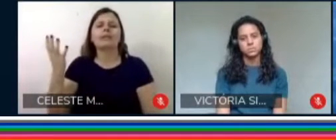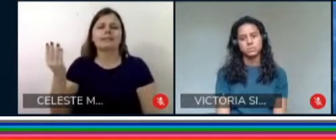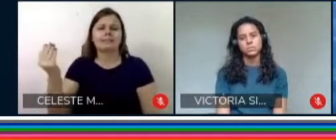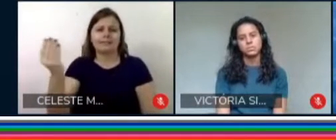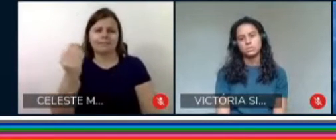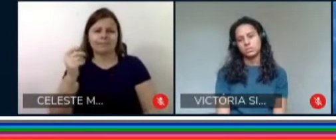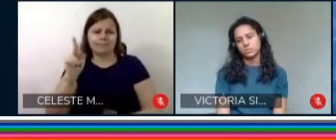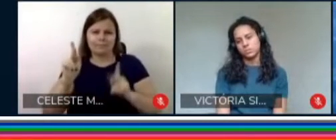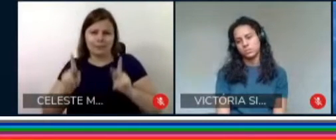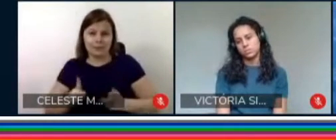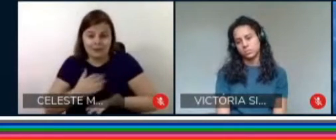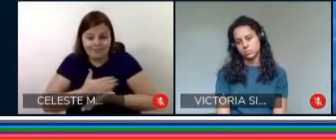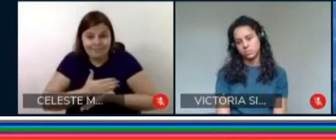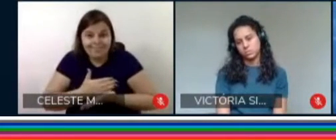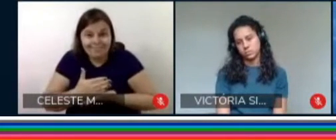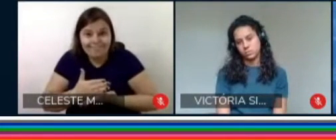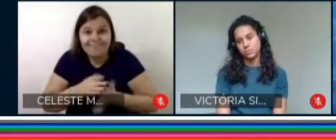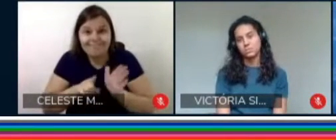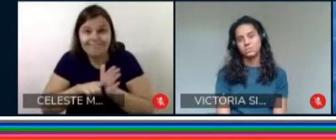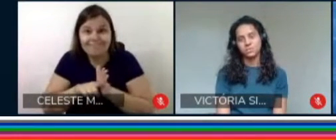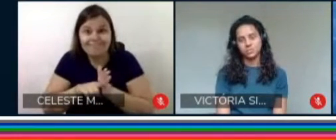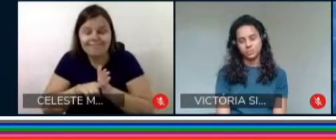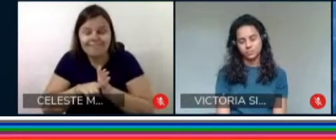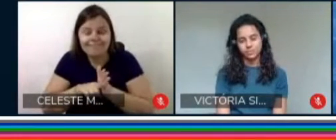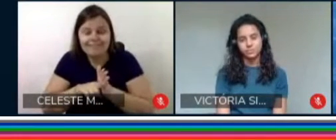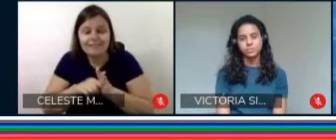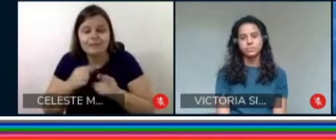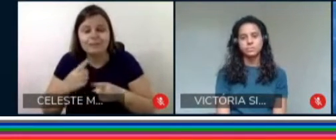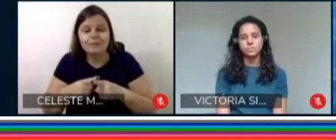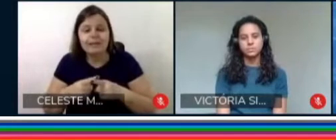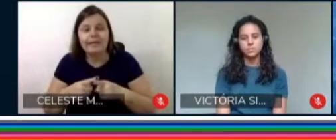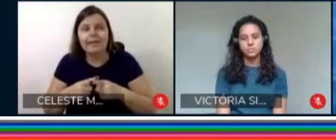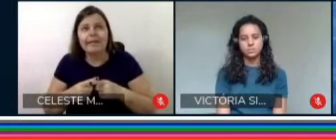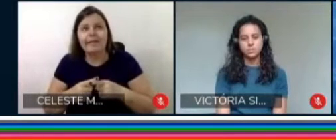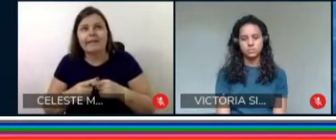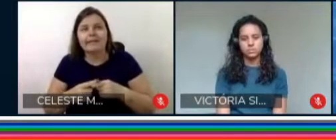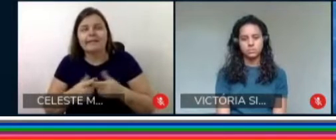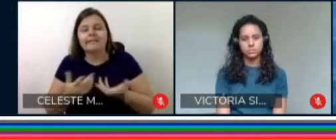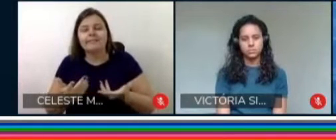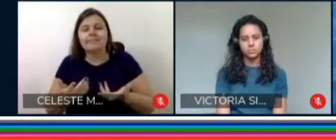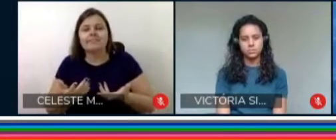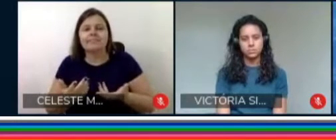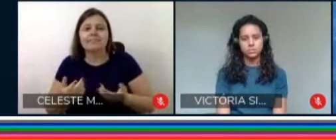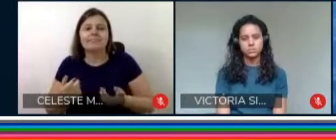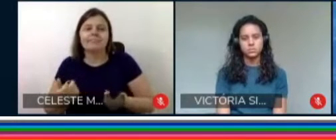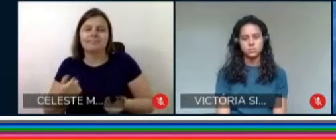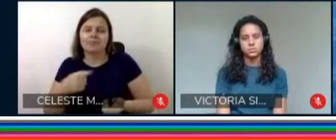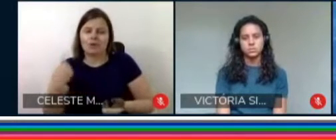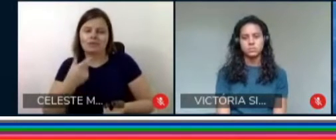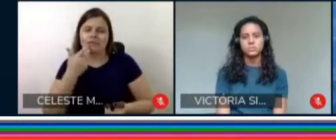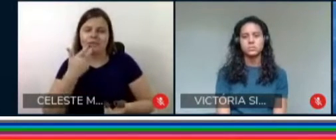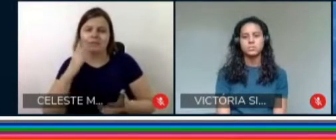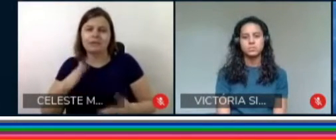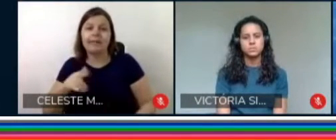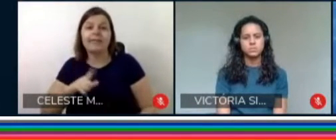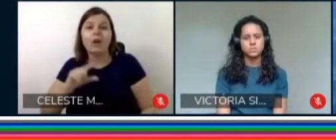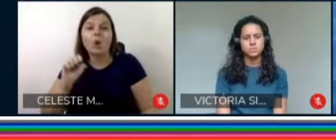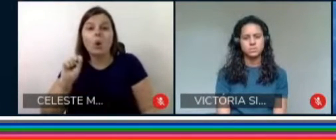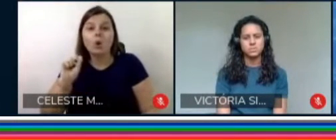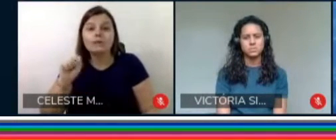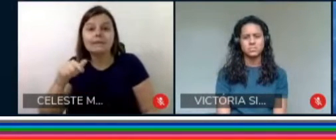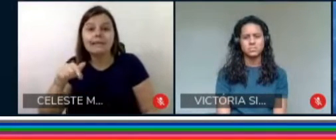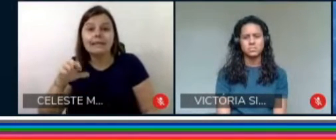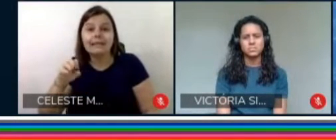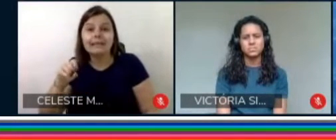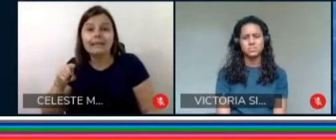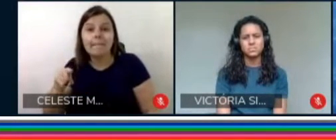pesquisador iniciante é que ele se dá conta, a gente falou, são 870 mil livros, se não me